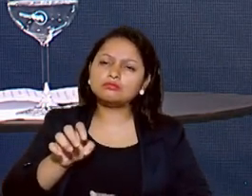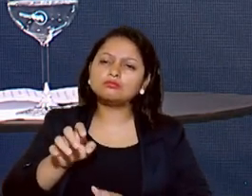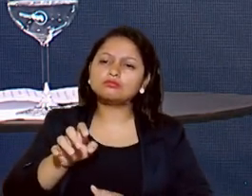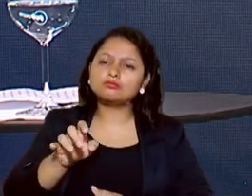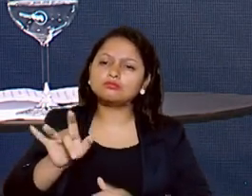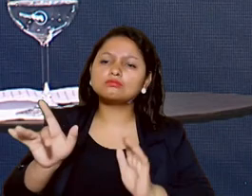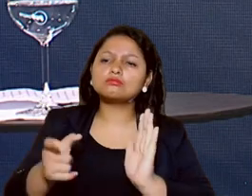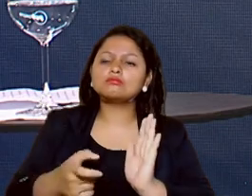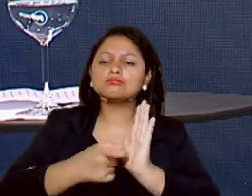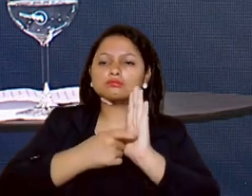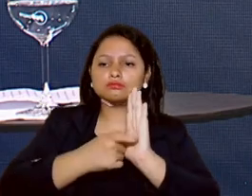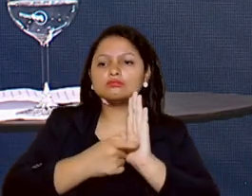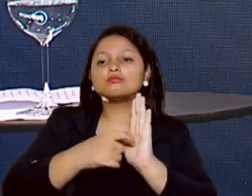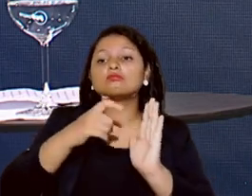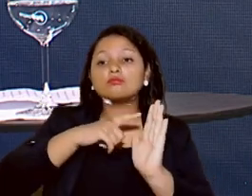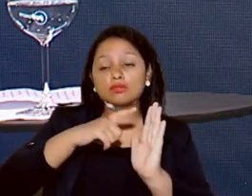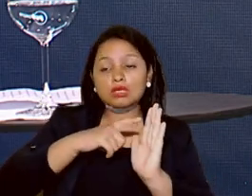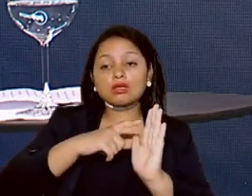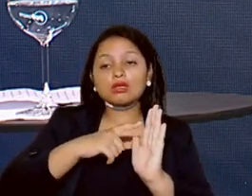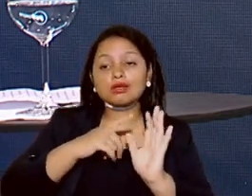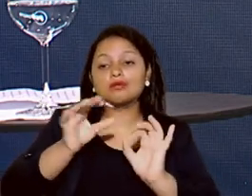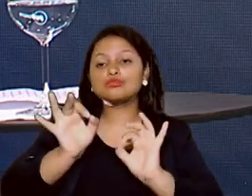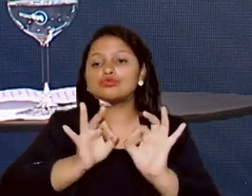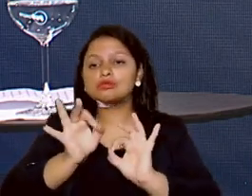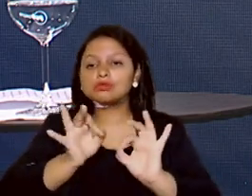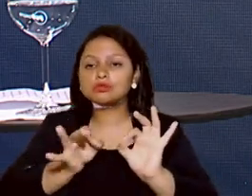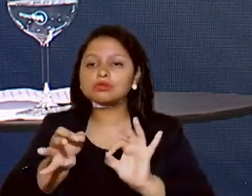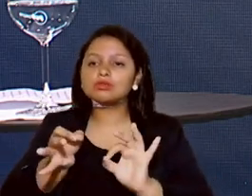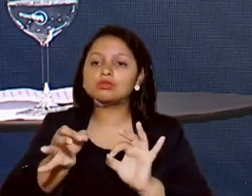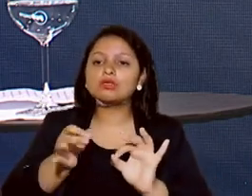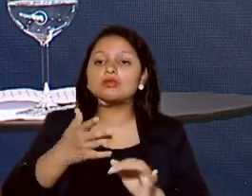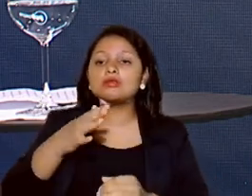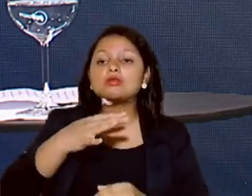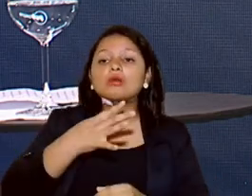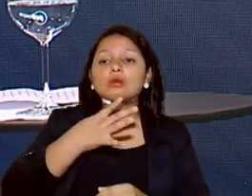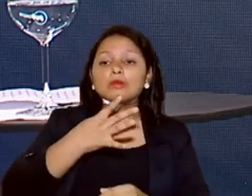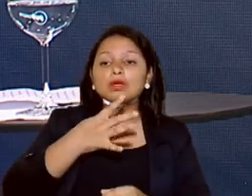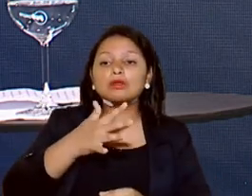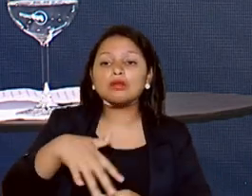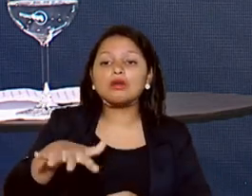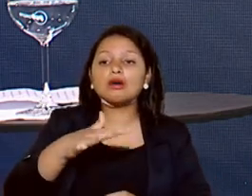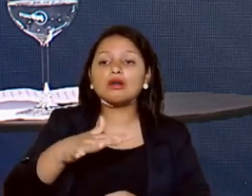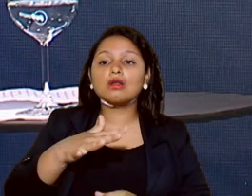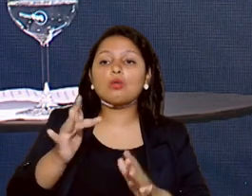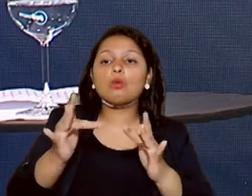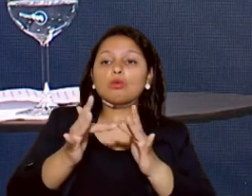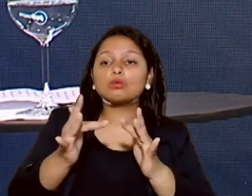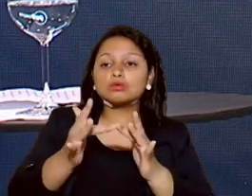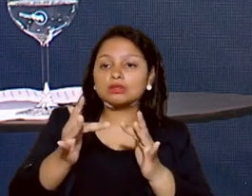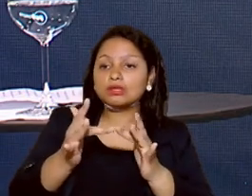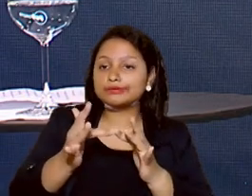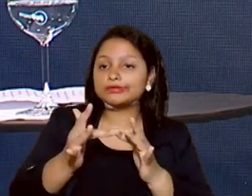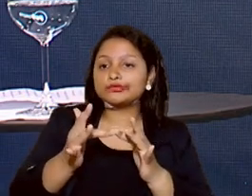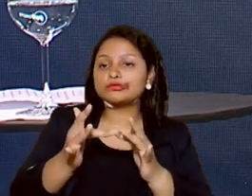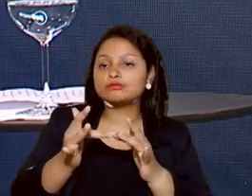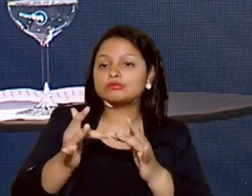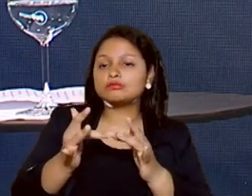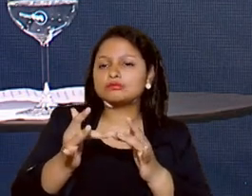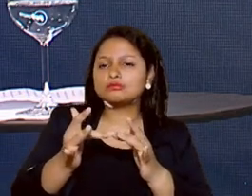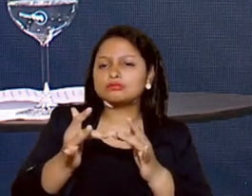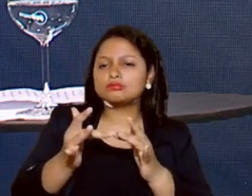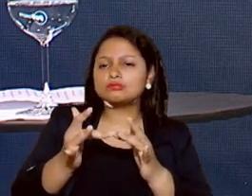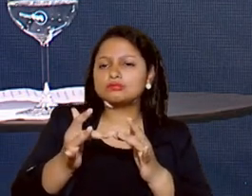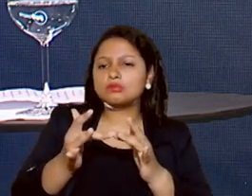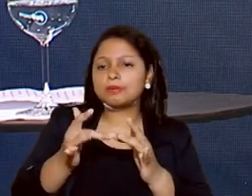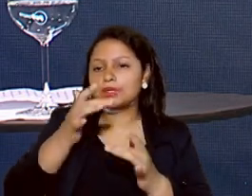integração Tá certo que exige o conhecimento e muitas vezes o contato com o o o player